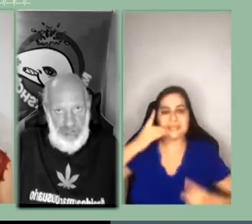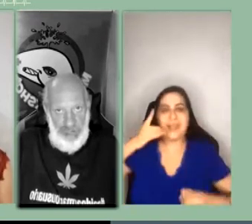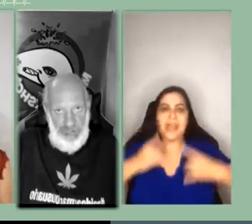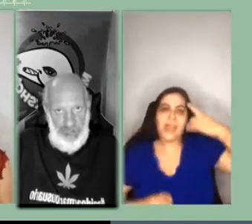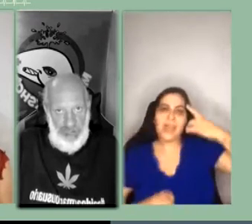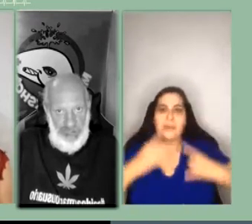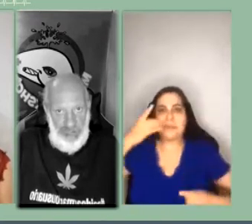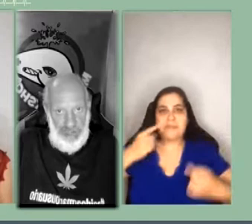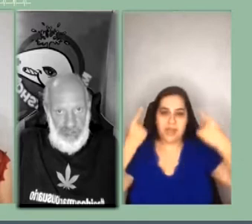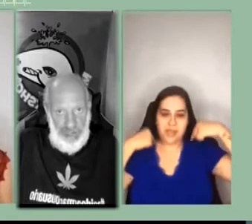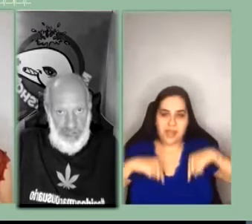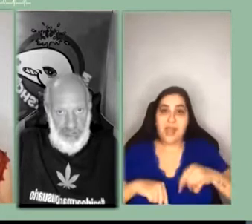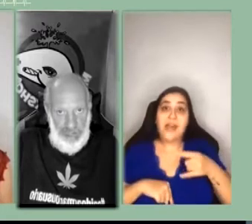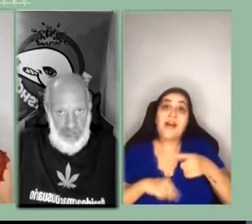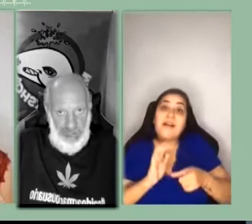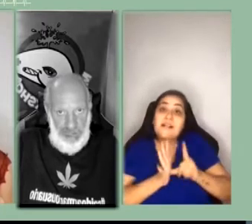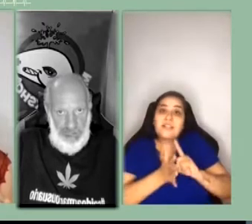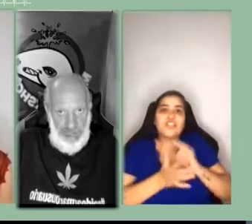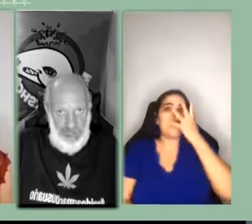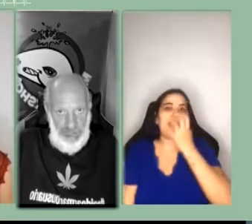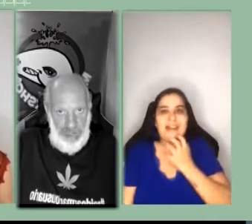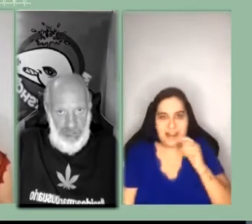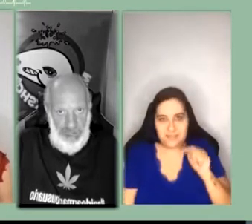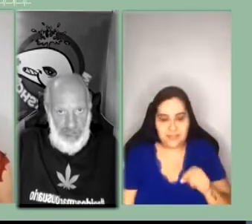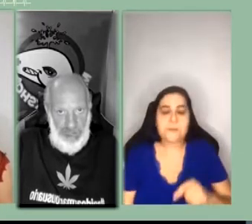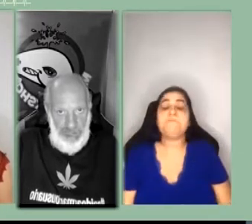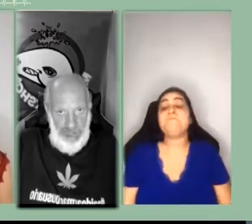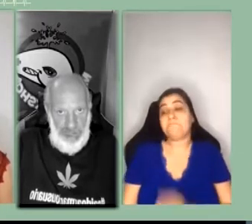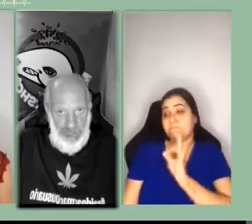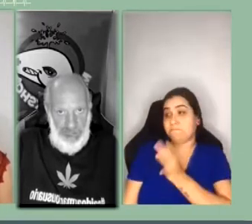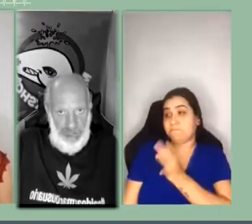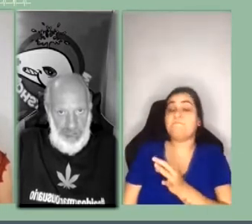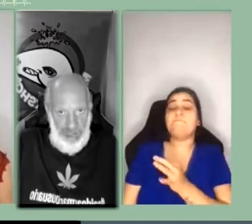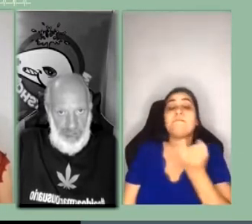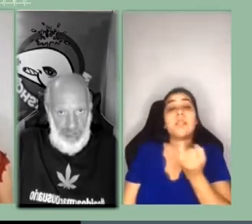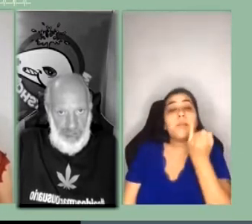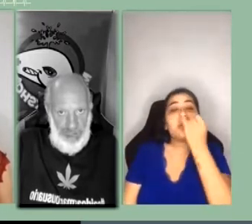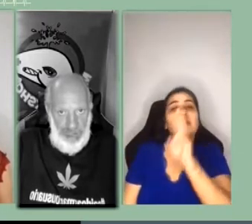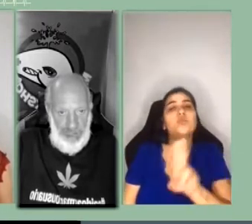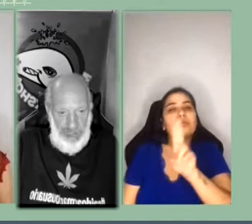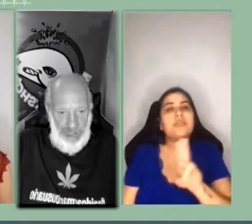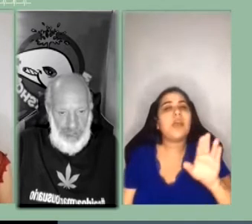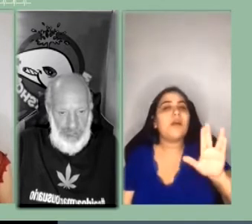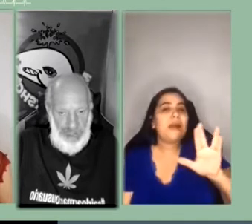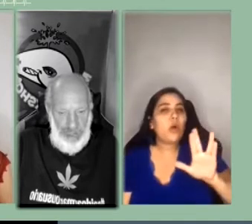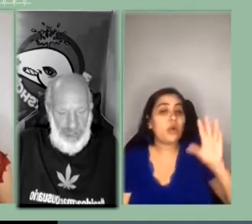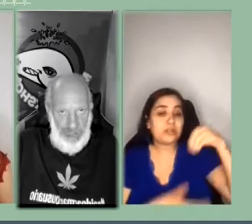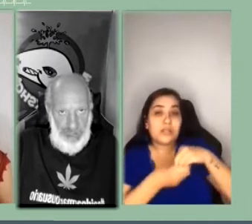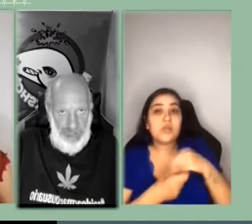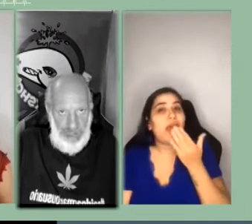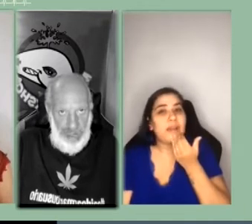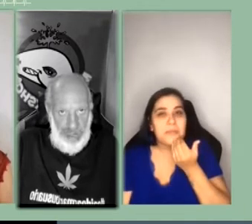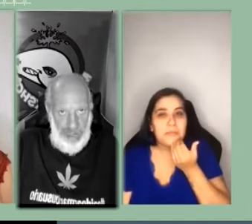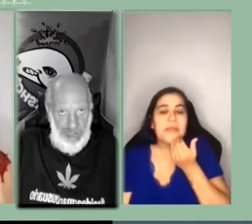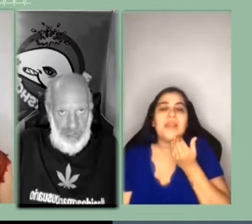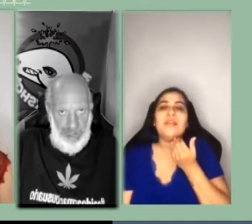mais graves. Então. E aí, assim, a importância de você utilizar a maconha nos alimentos de forma